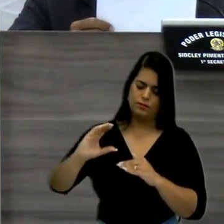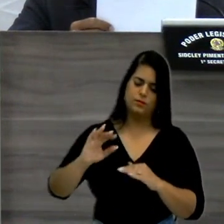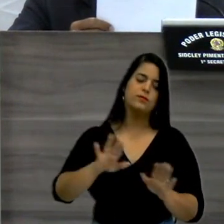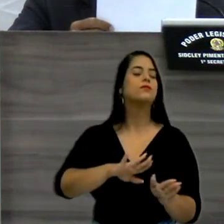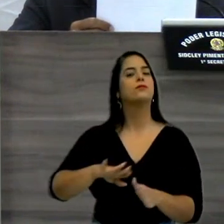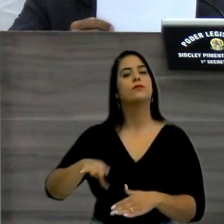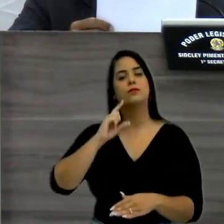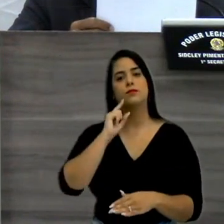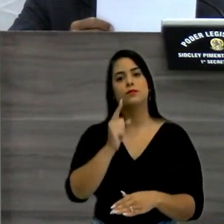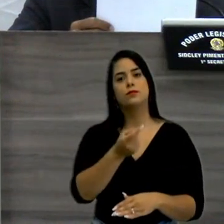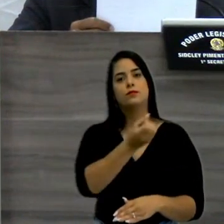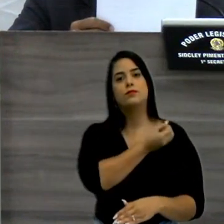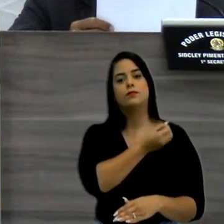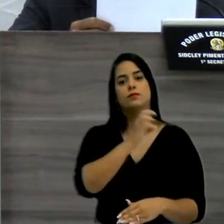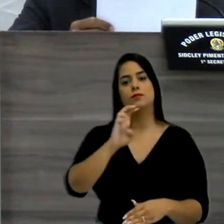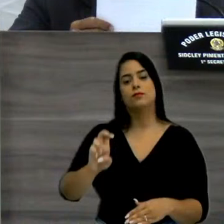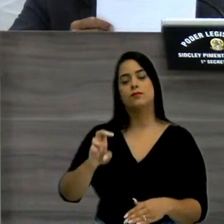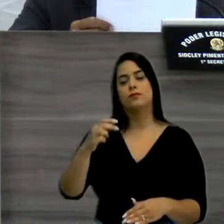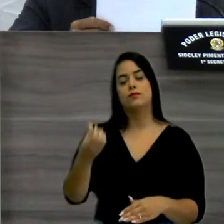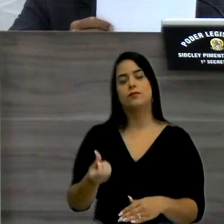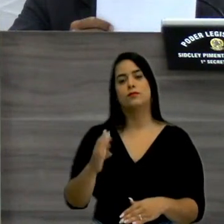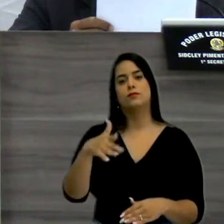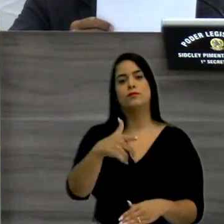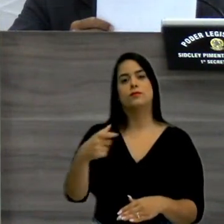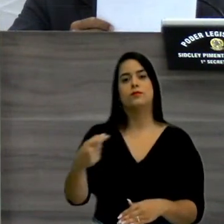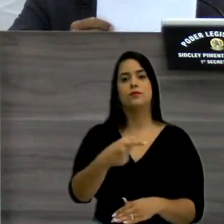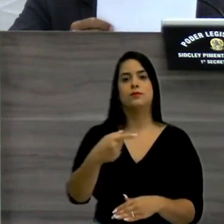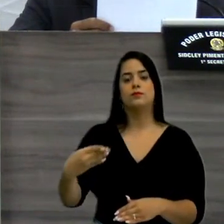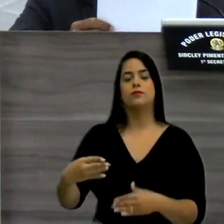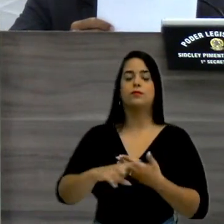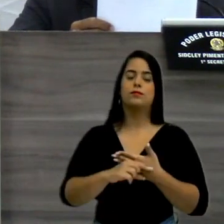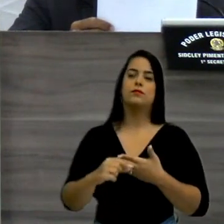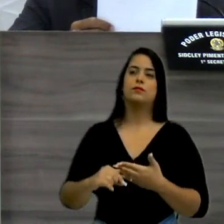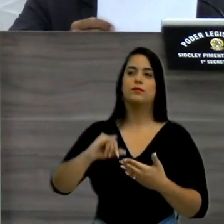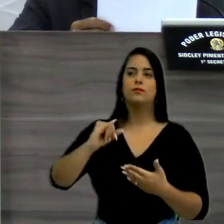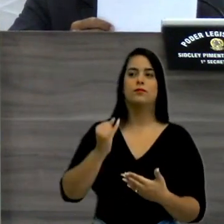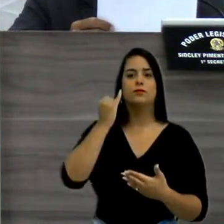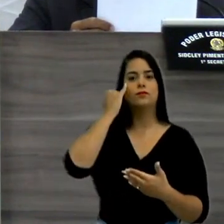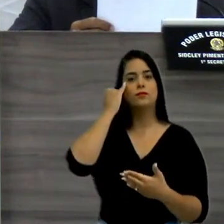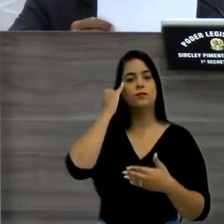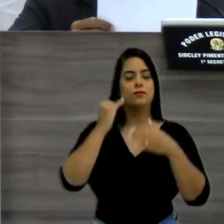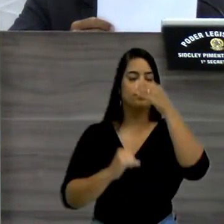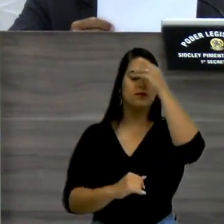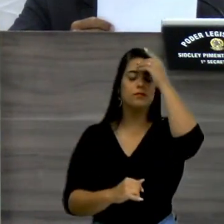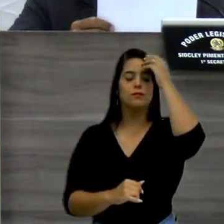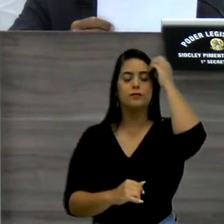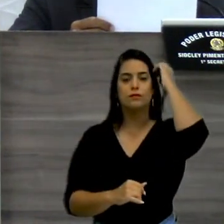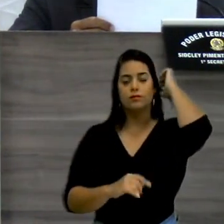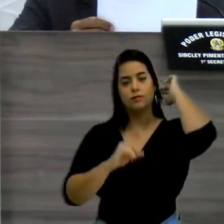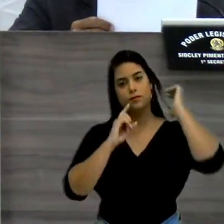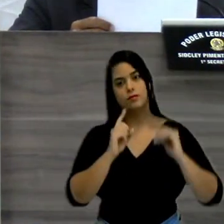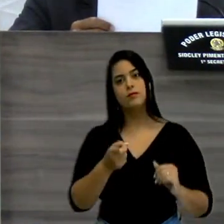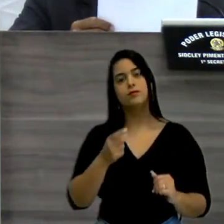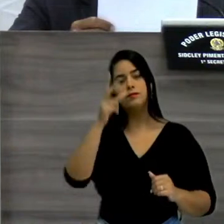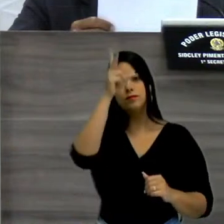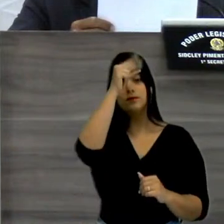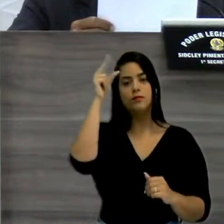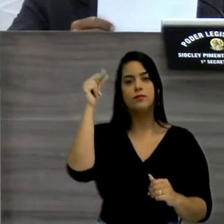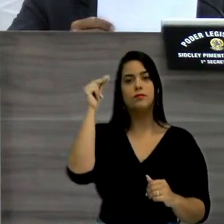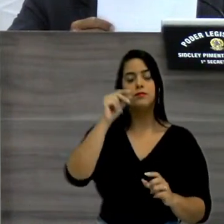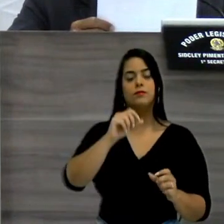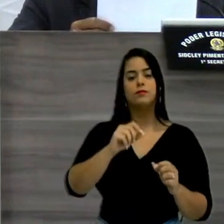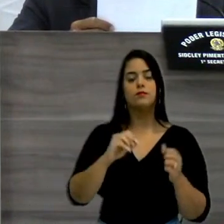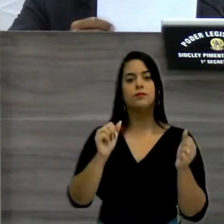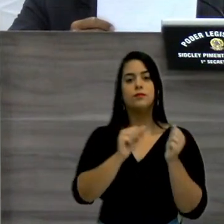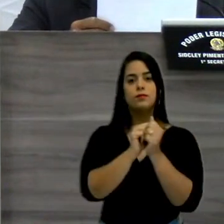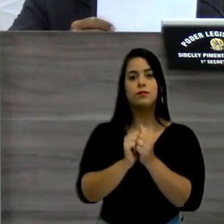número 56/2024, de autoria do vereador Júnior do Sindicato, Jarice Araújo de Oliveira Júnior, que indica ao prefeito que, por meio da